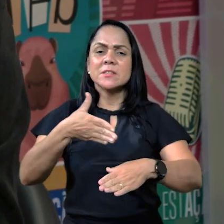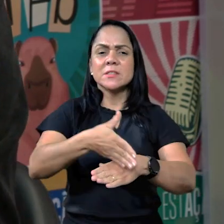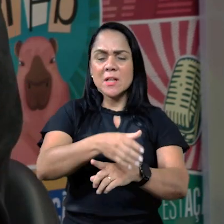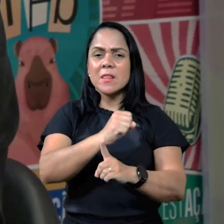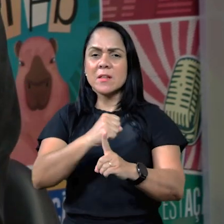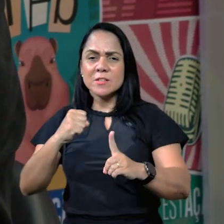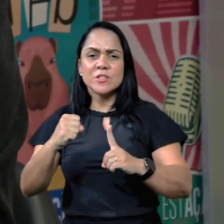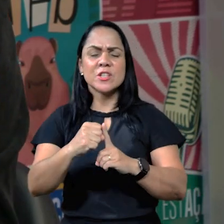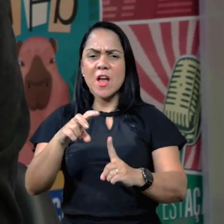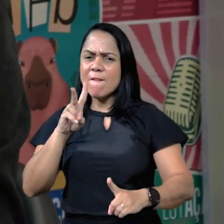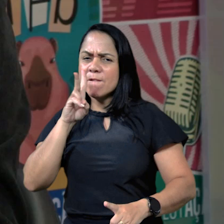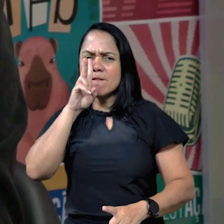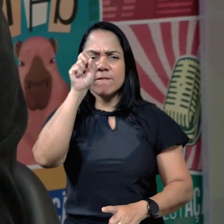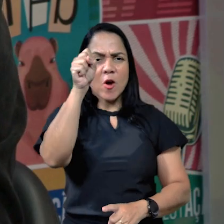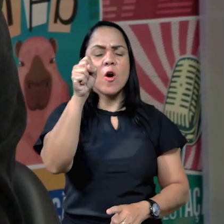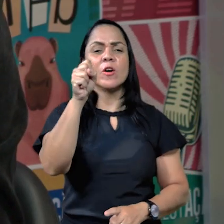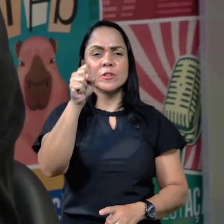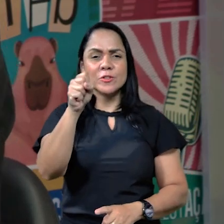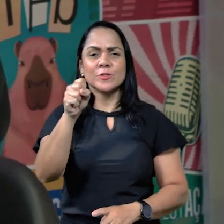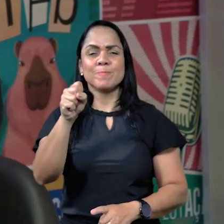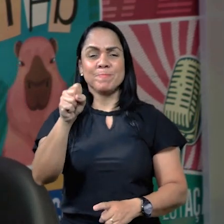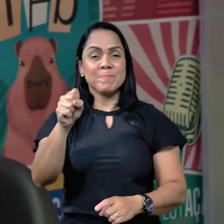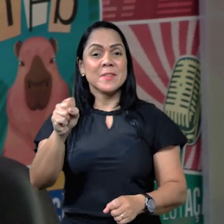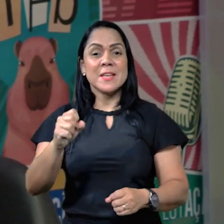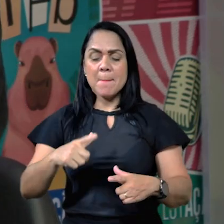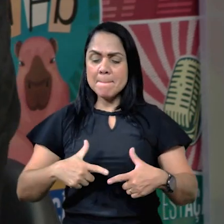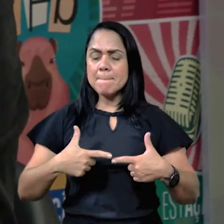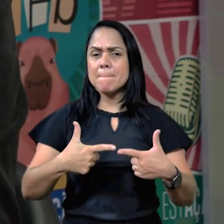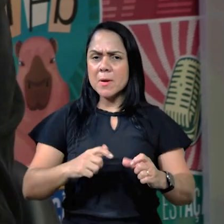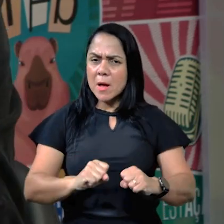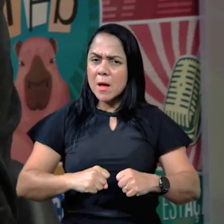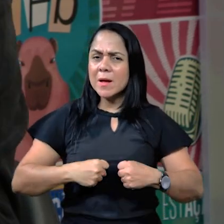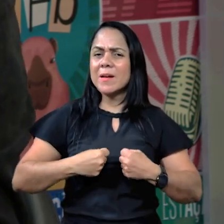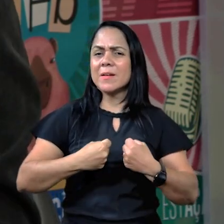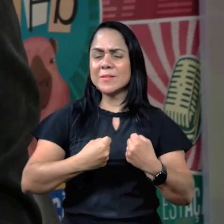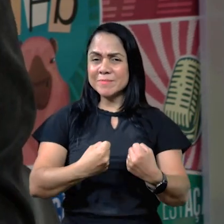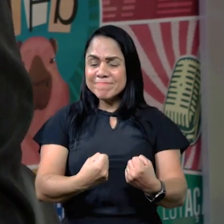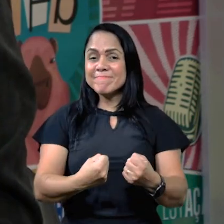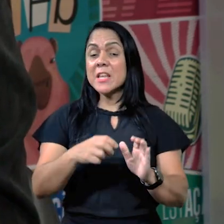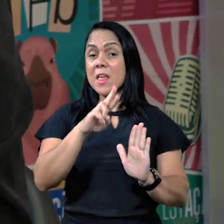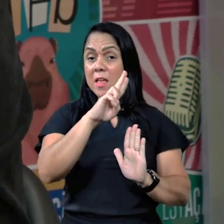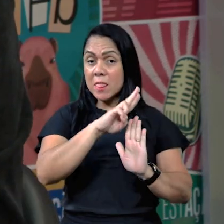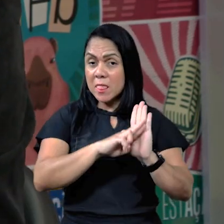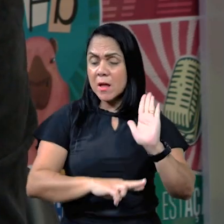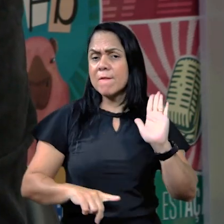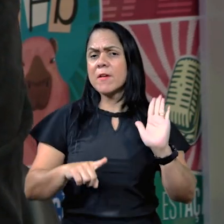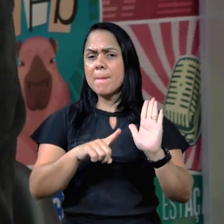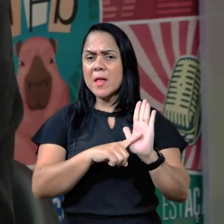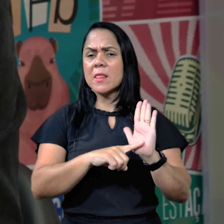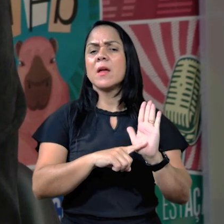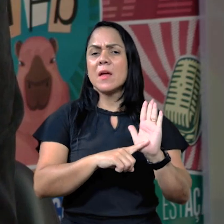social mais forte, buscando fazer valer, né, o que muitas normas apresentam no âmbito de